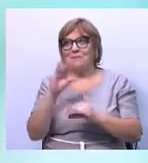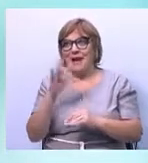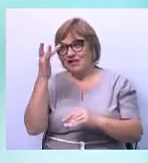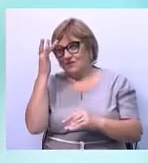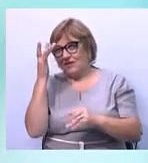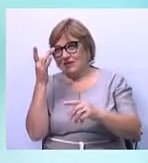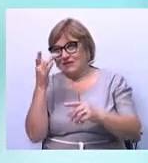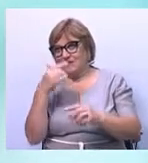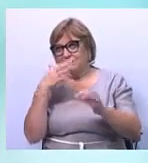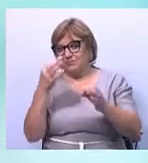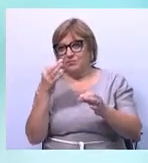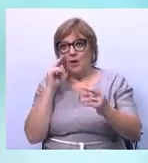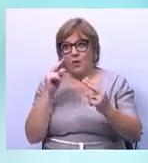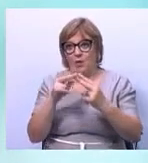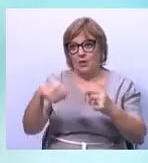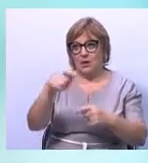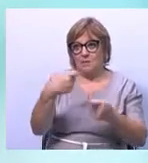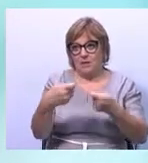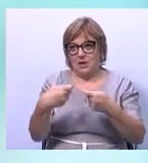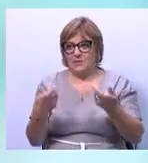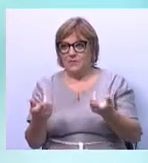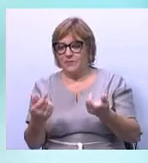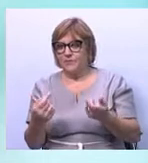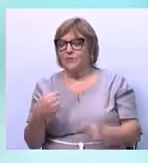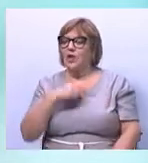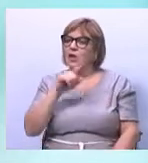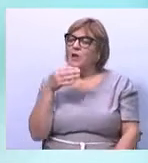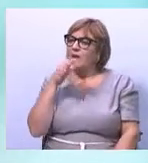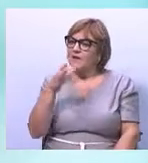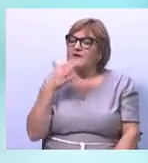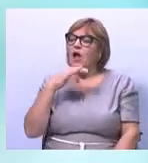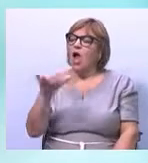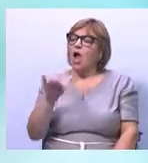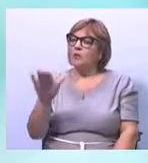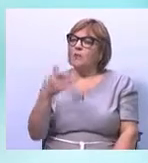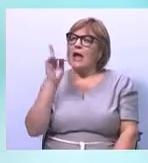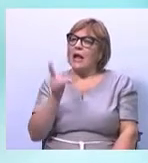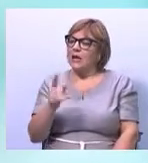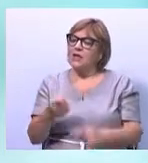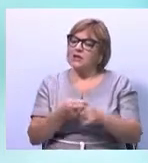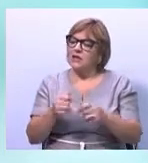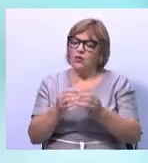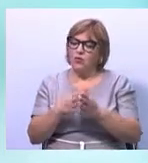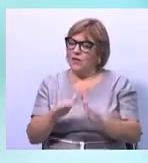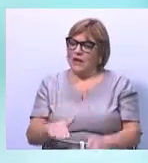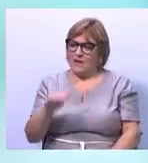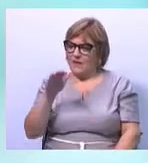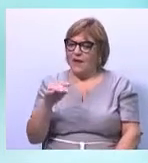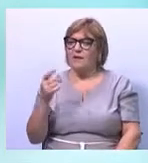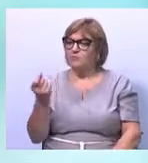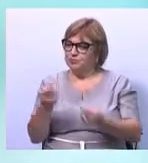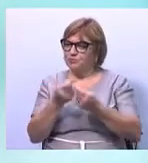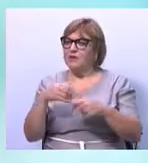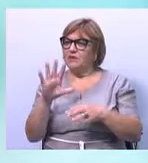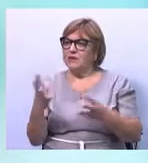fáceis de facto, encontrar no mercado. Ora, eu disse há pouco que estes óleos essenciais são interessantes para todas as faixas etárias e nós, mais daqui a nada, vamos